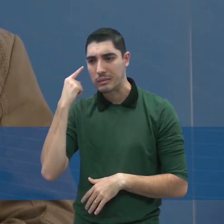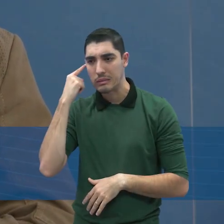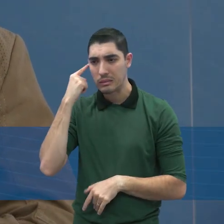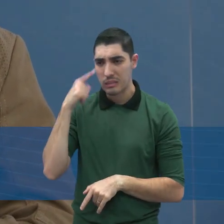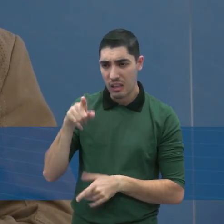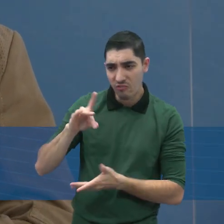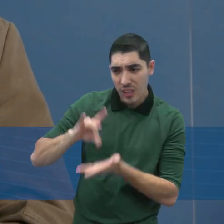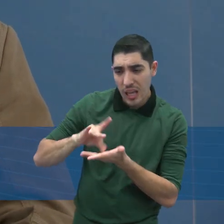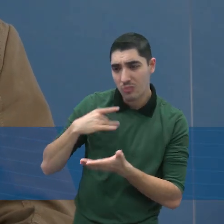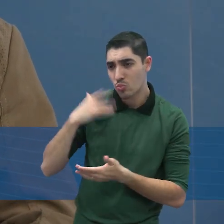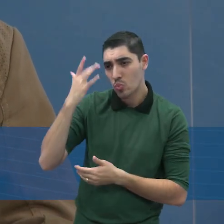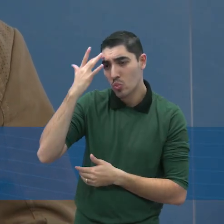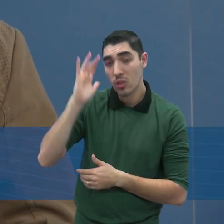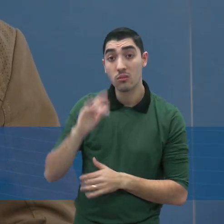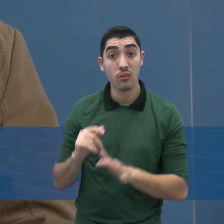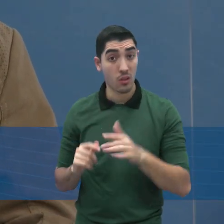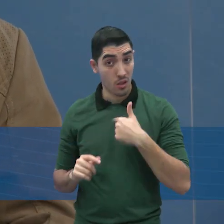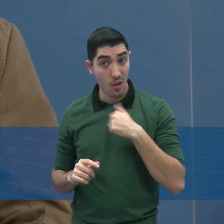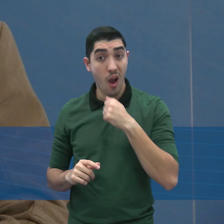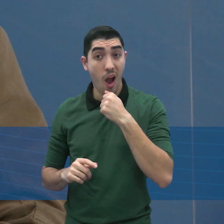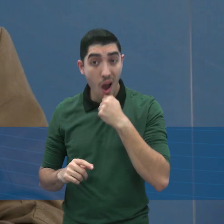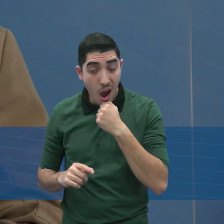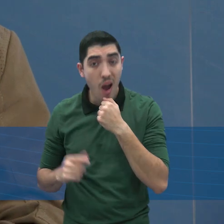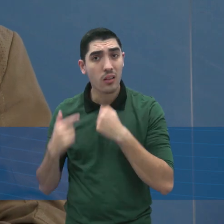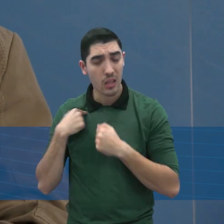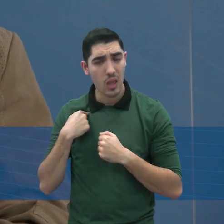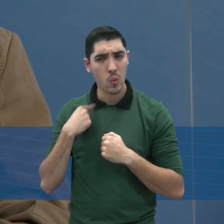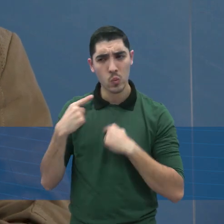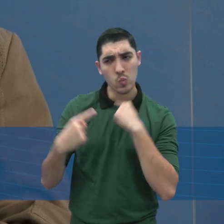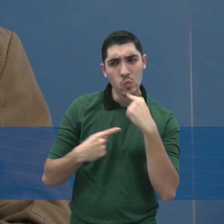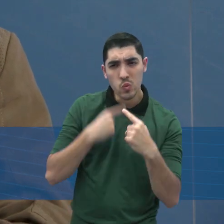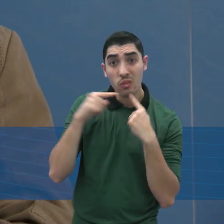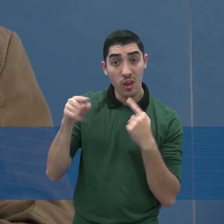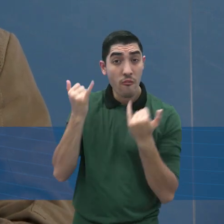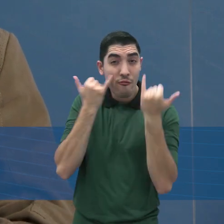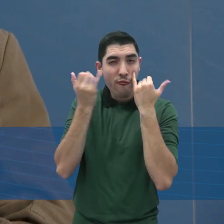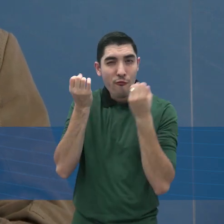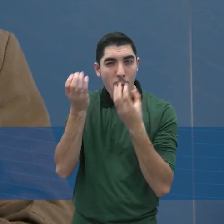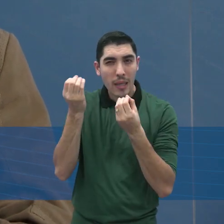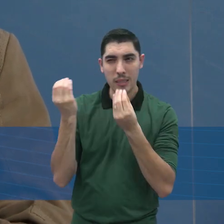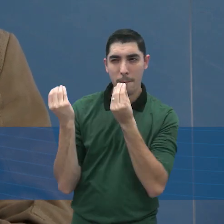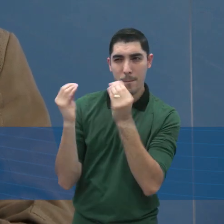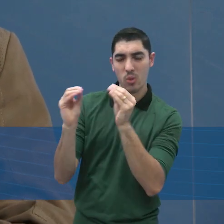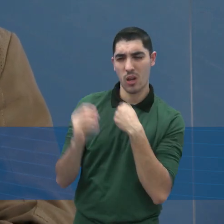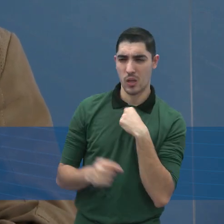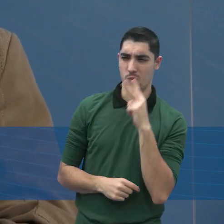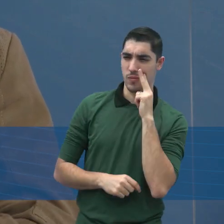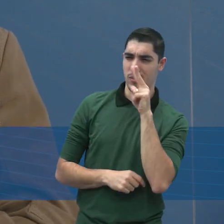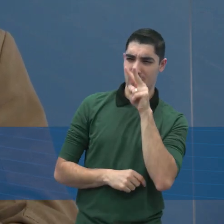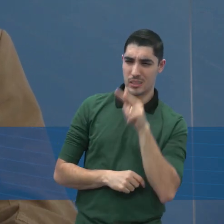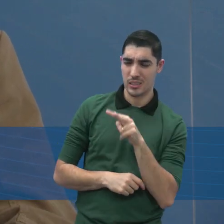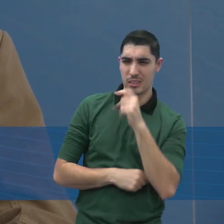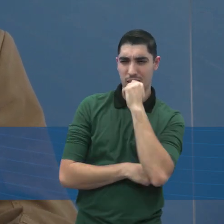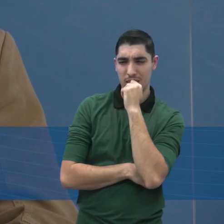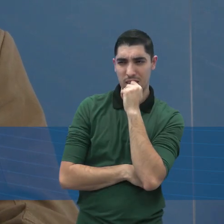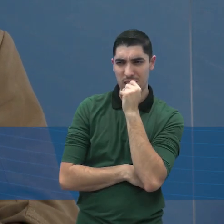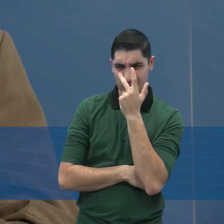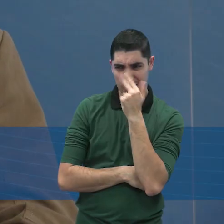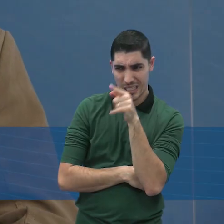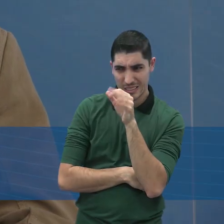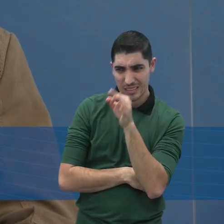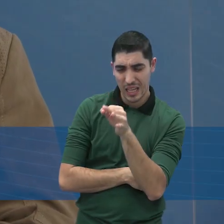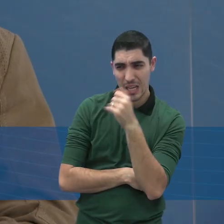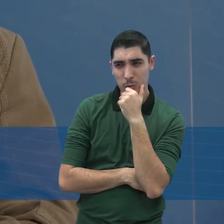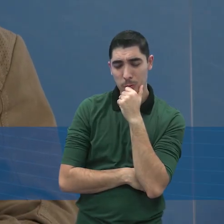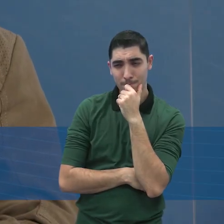Eu, particularmente, eu tenho muitas dúvidas, assim, em qualquer notícia eu vejo, eu fico pensando, nossa, mas será que é dessa forma mesmo? Será